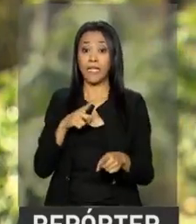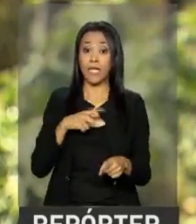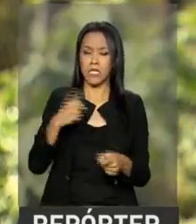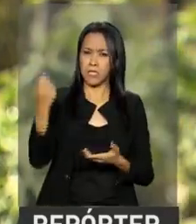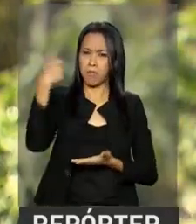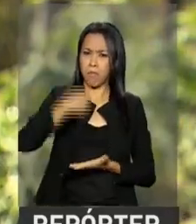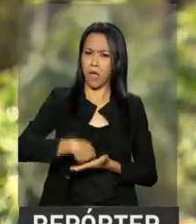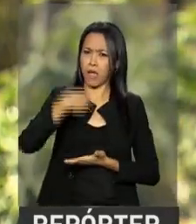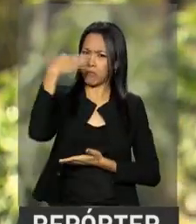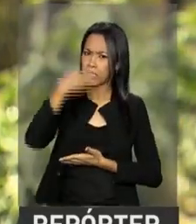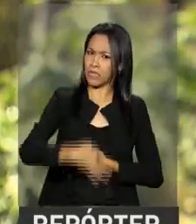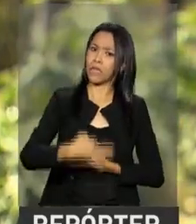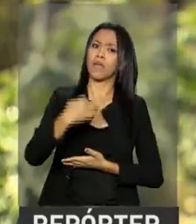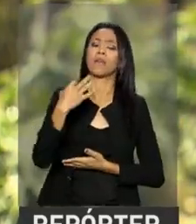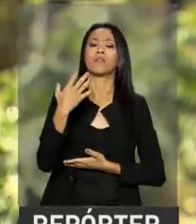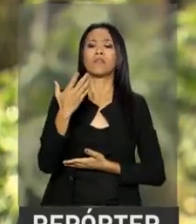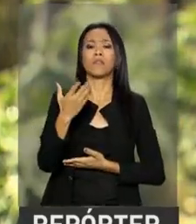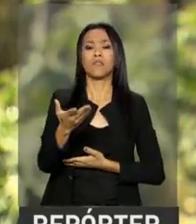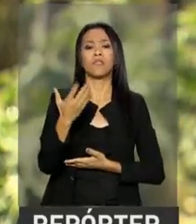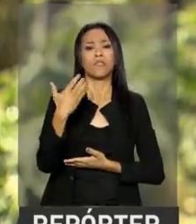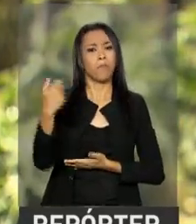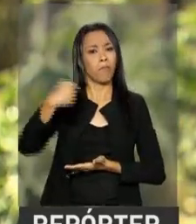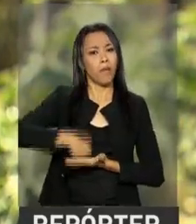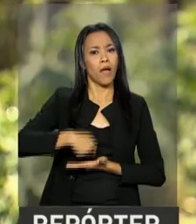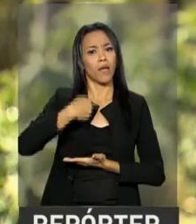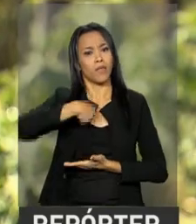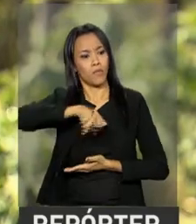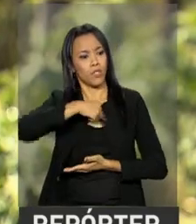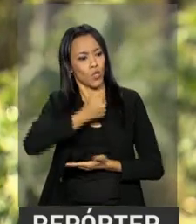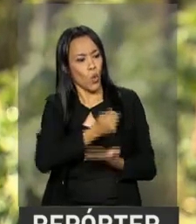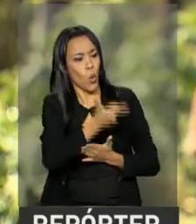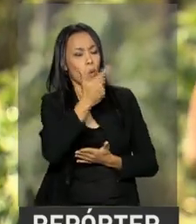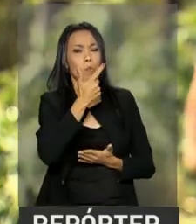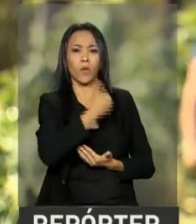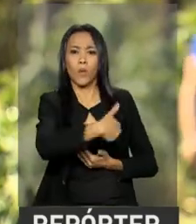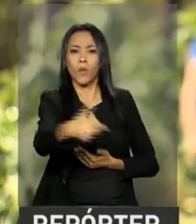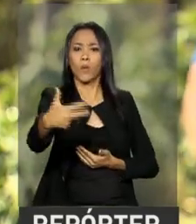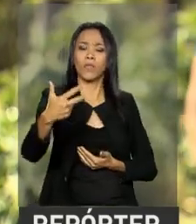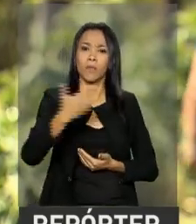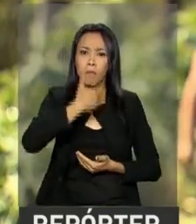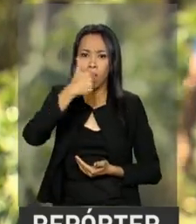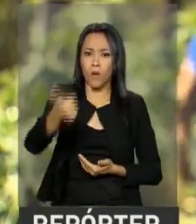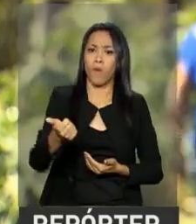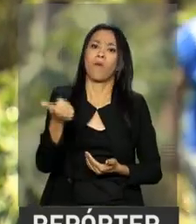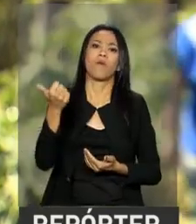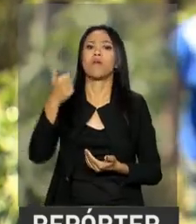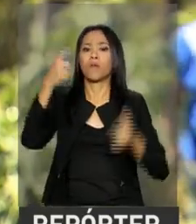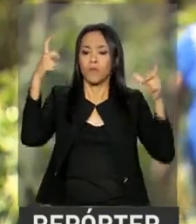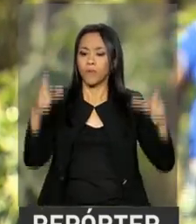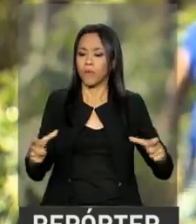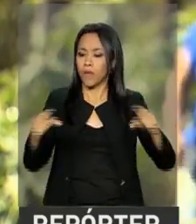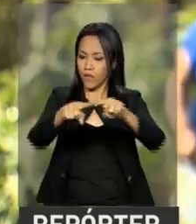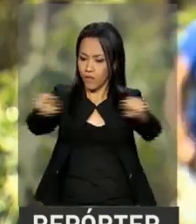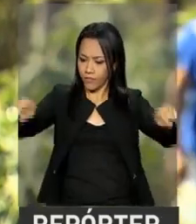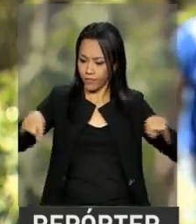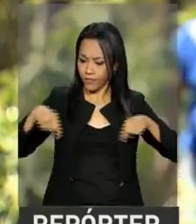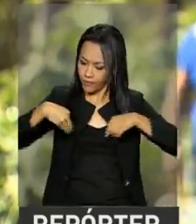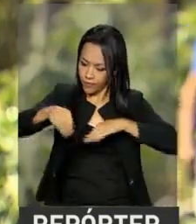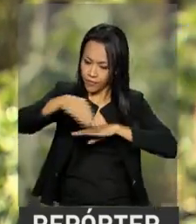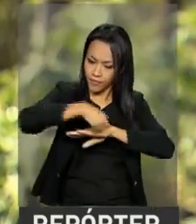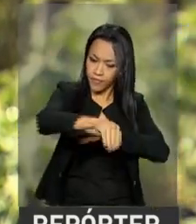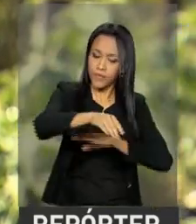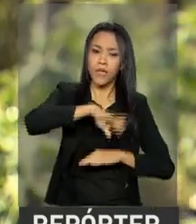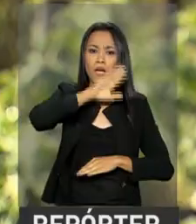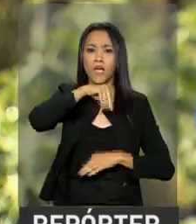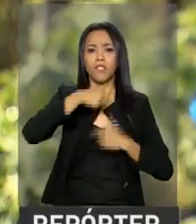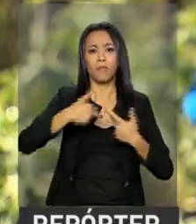festinha em ipu além de pagar as coisas a gente com as coisas da gente melhor o movimento dentro da chácara em animais vem sendo